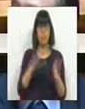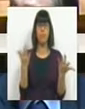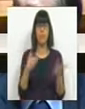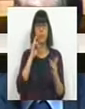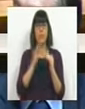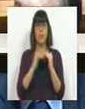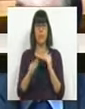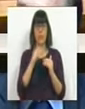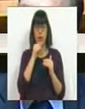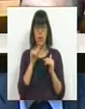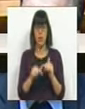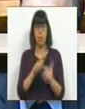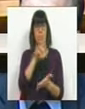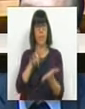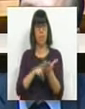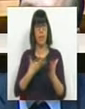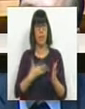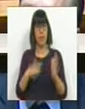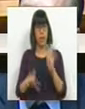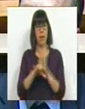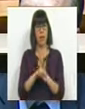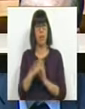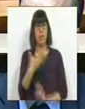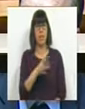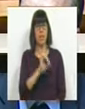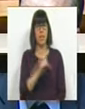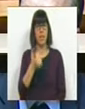utilização sustentável dos solos, aprovado pelo Decreto-Lei